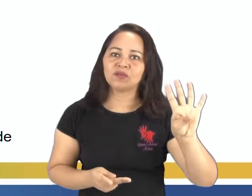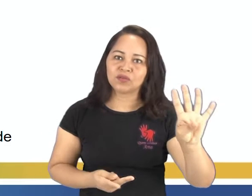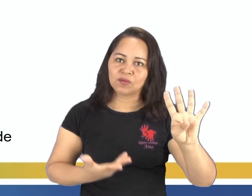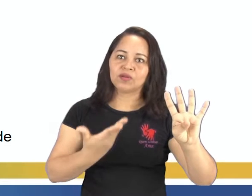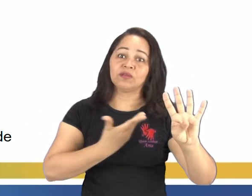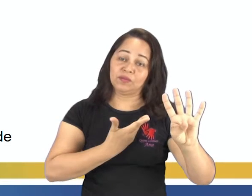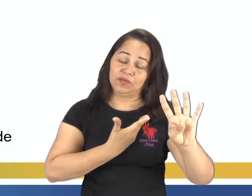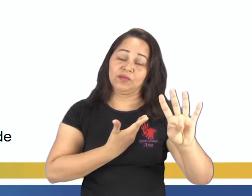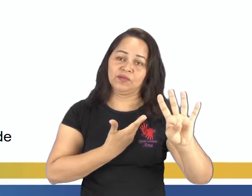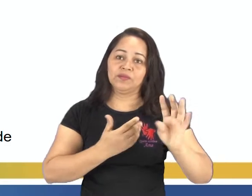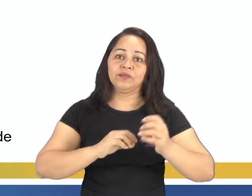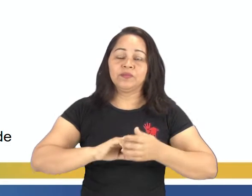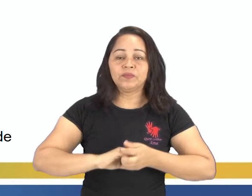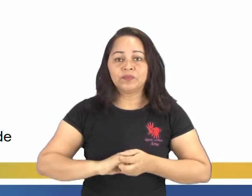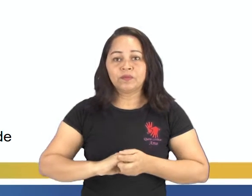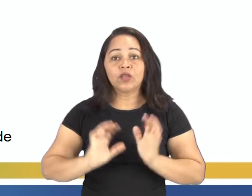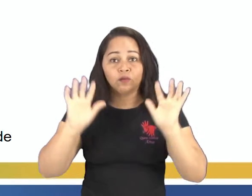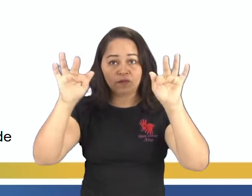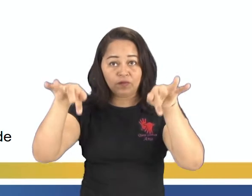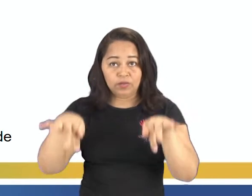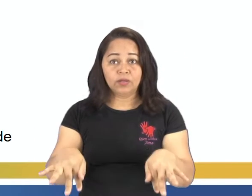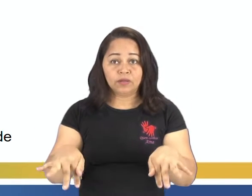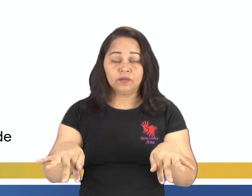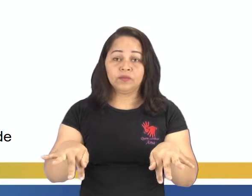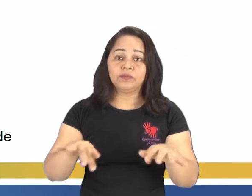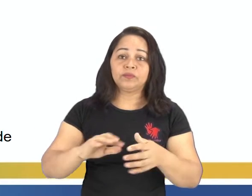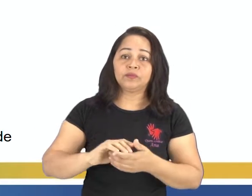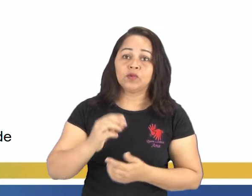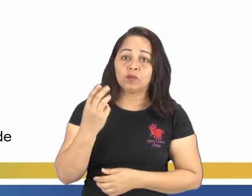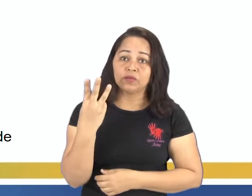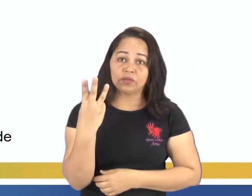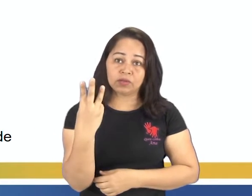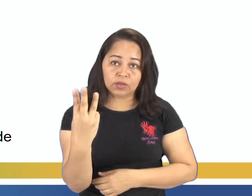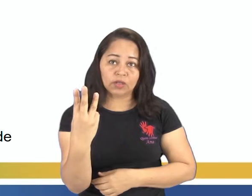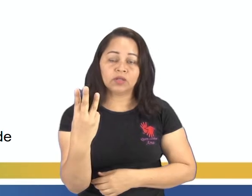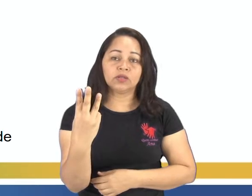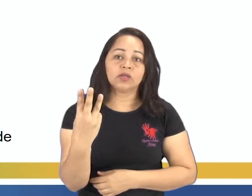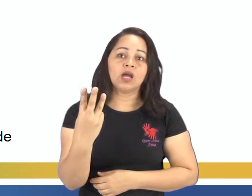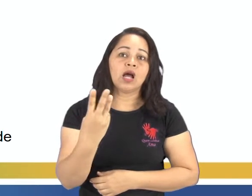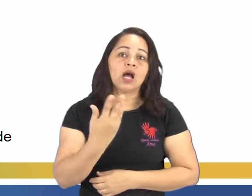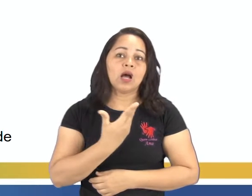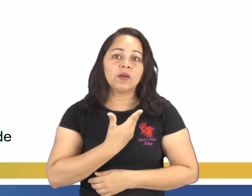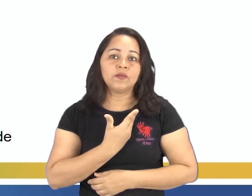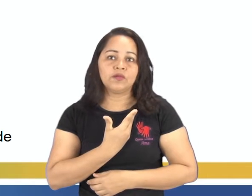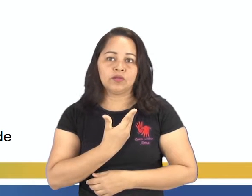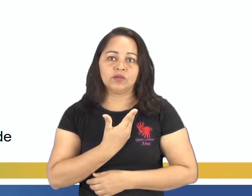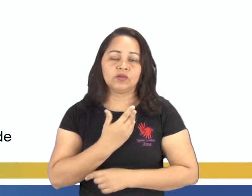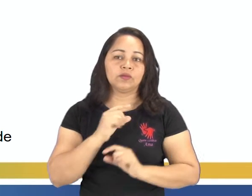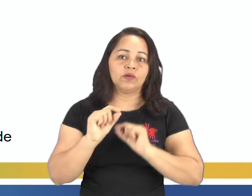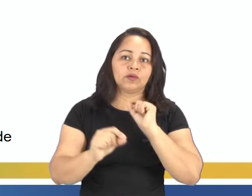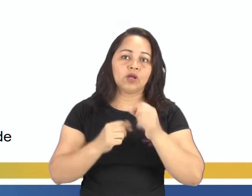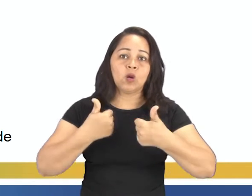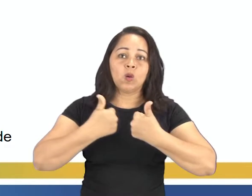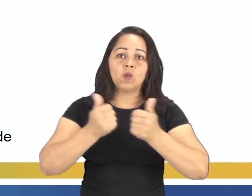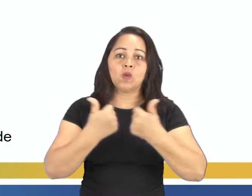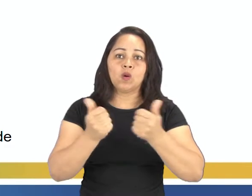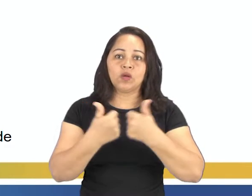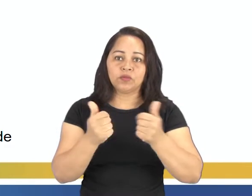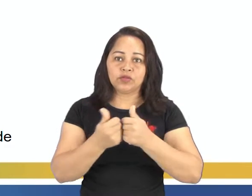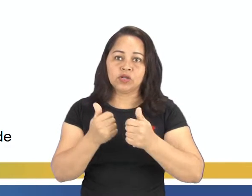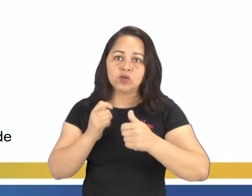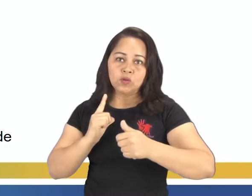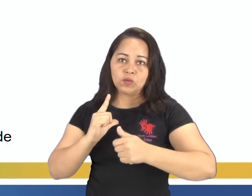implacável ao Wei. No fim, os 3 embarcam em um ônibus em direção à